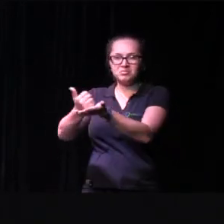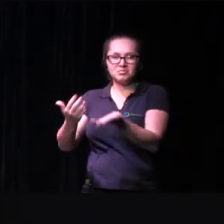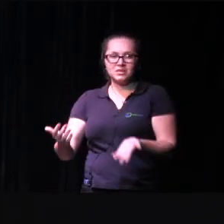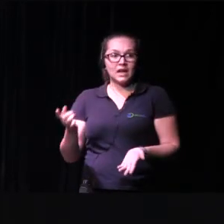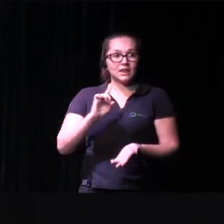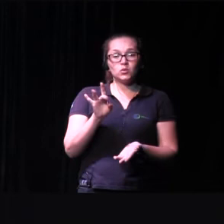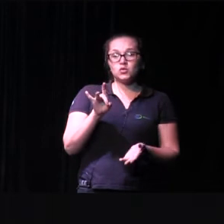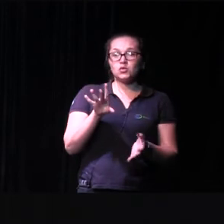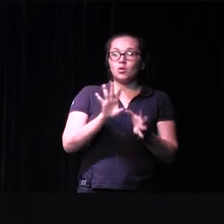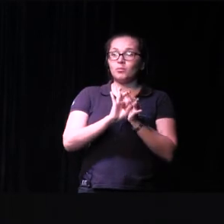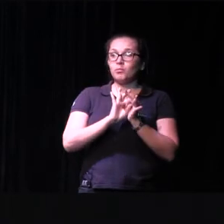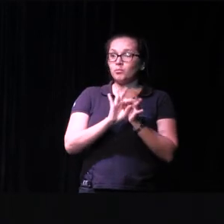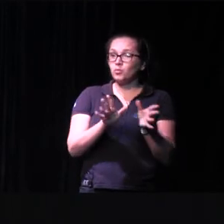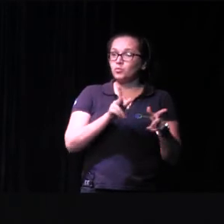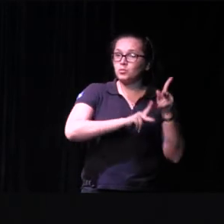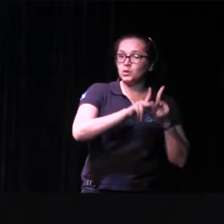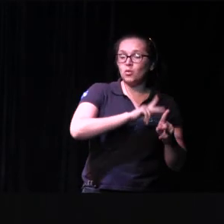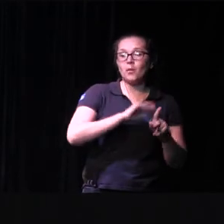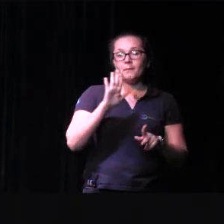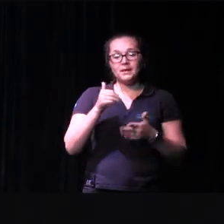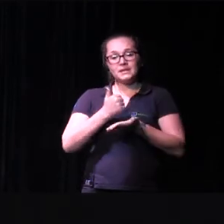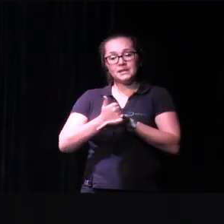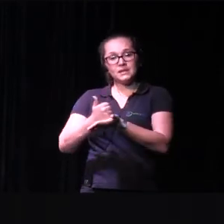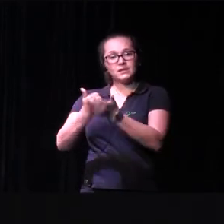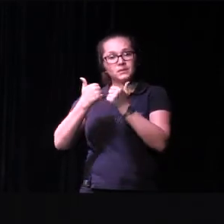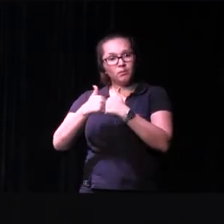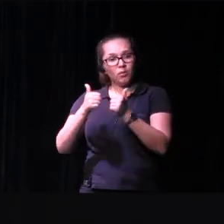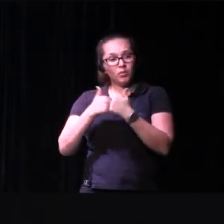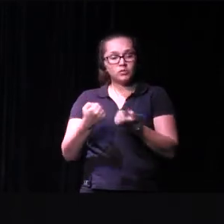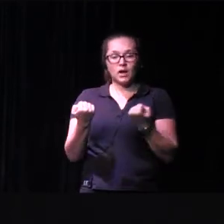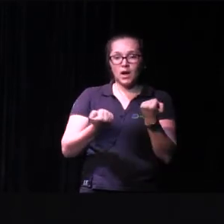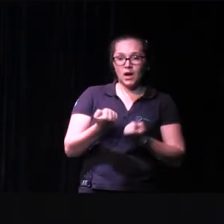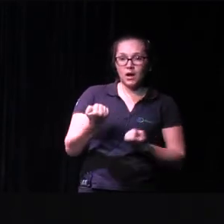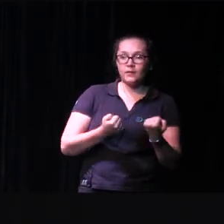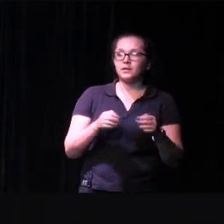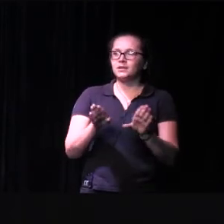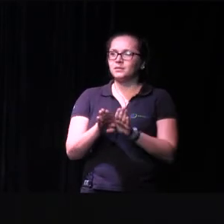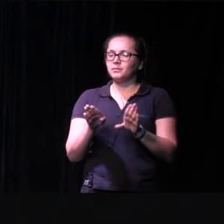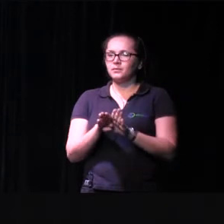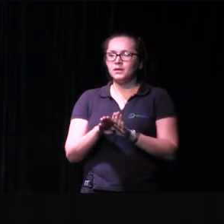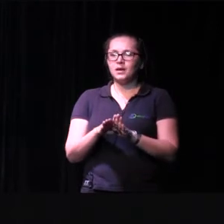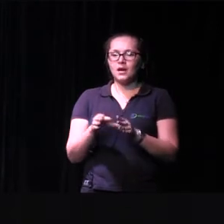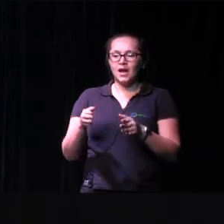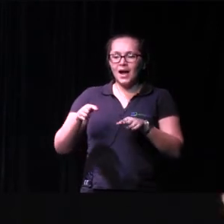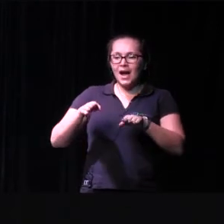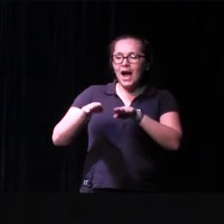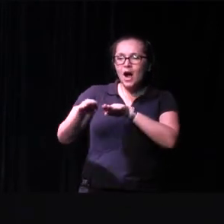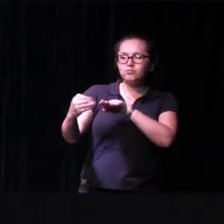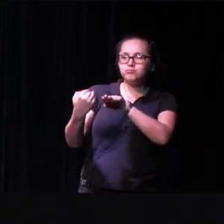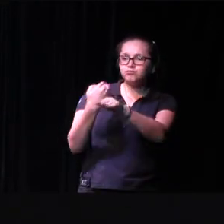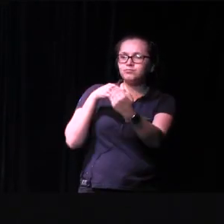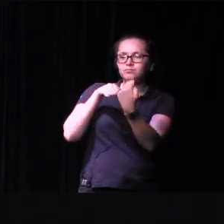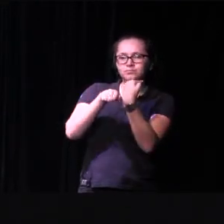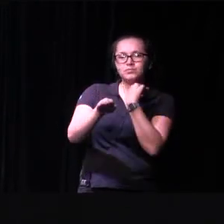transporte dos automóveis e as autovias que promovem, por exemplo,